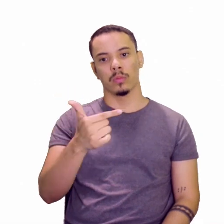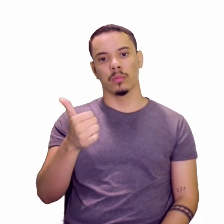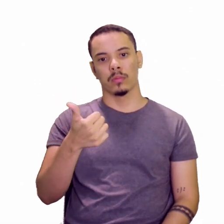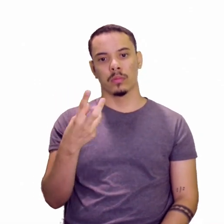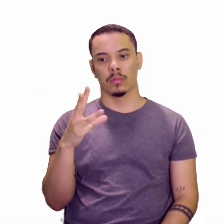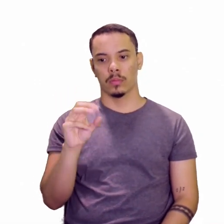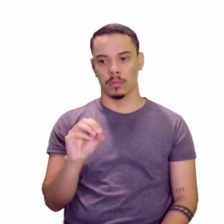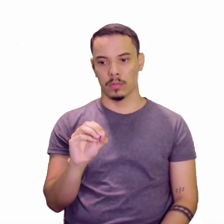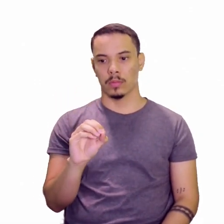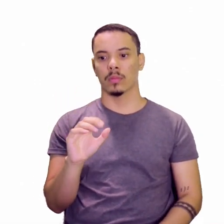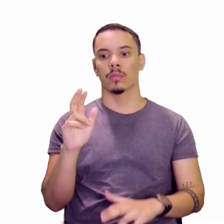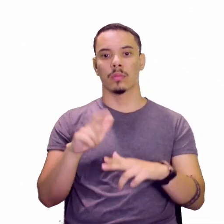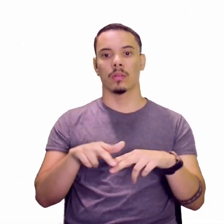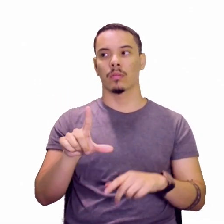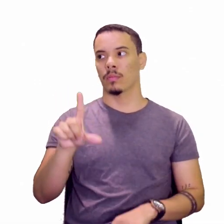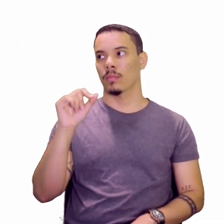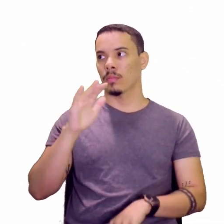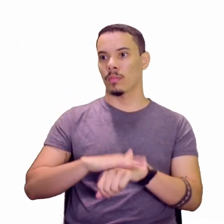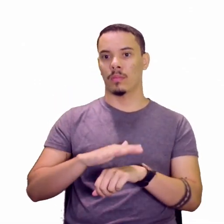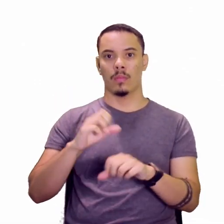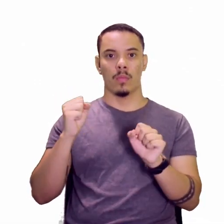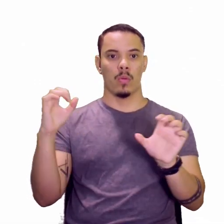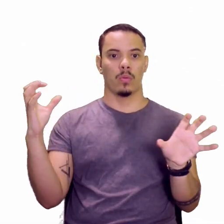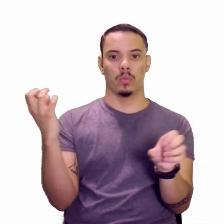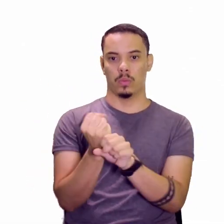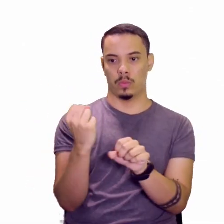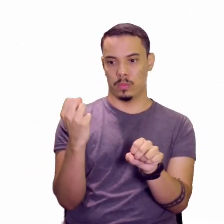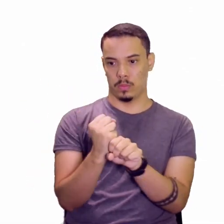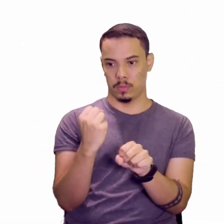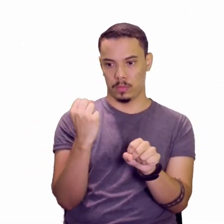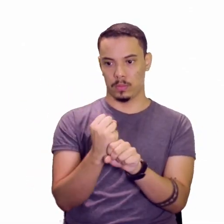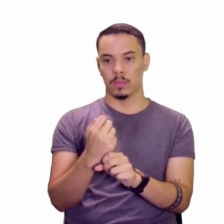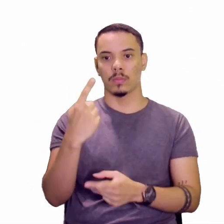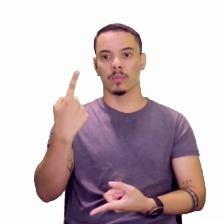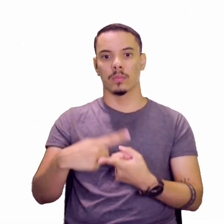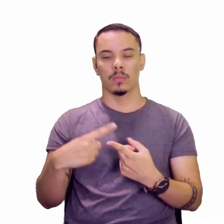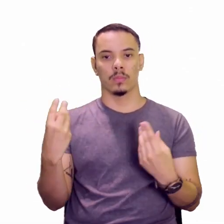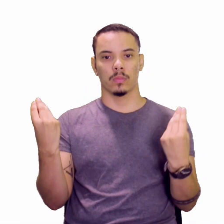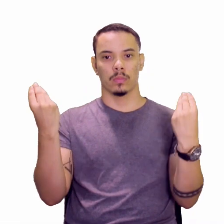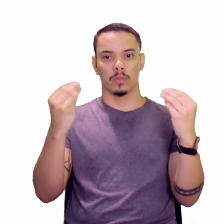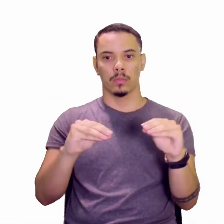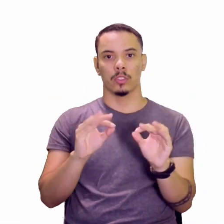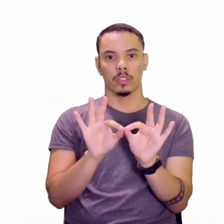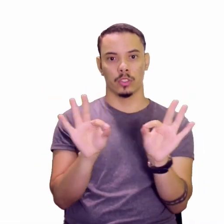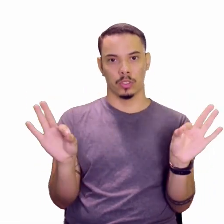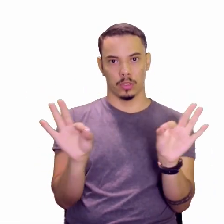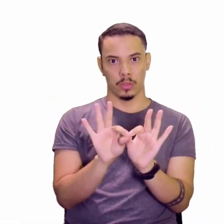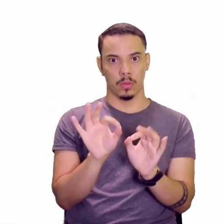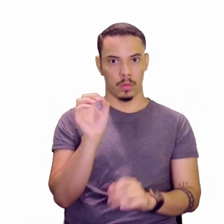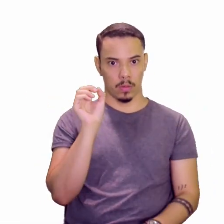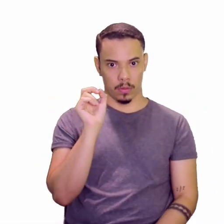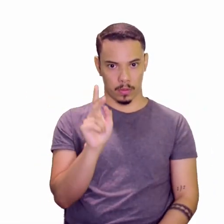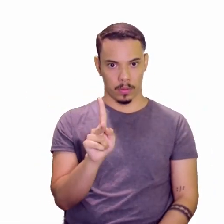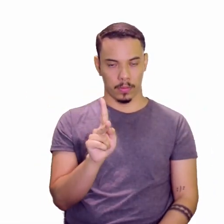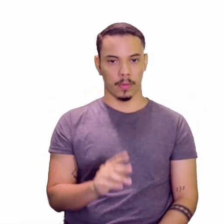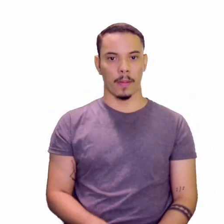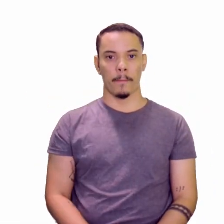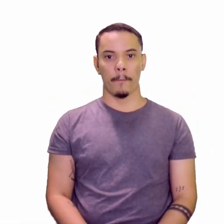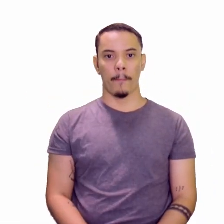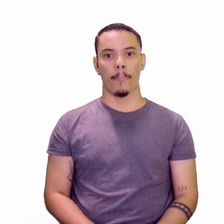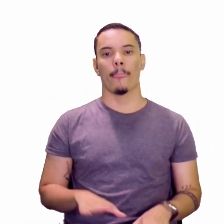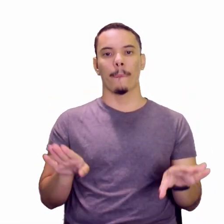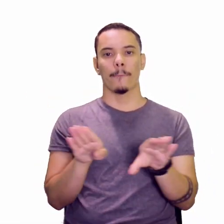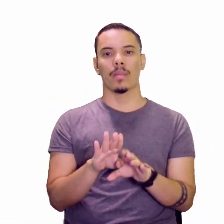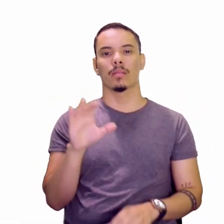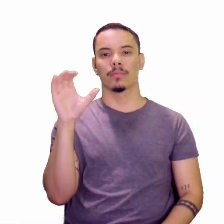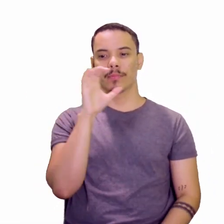130 km. Aí você pode somar, ok? Você só está somando a distância. Fechado? Tá aqui, ó. A